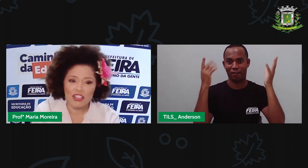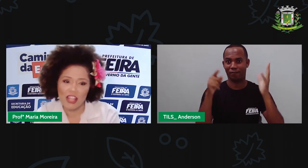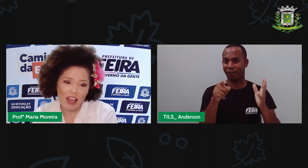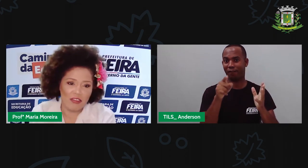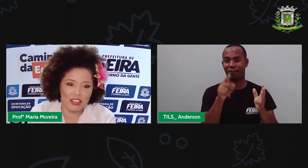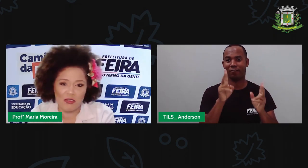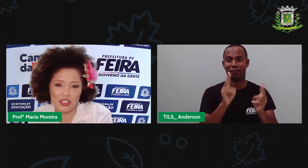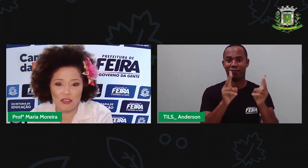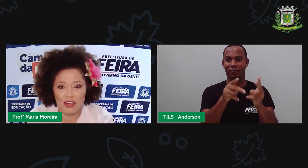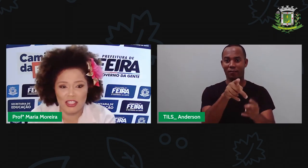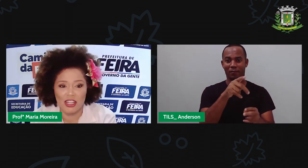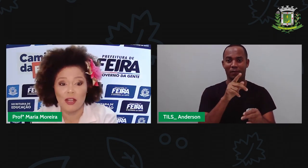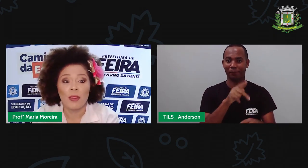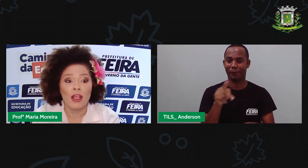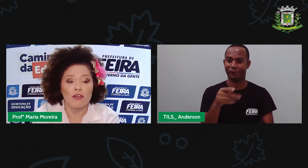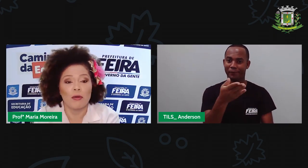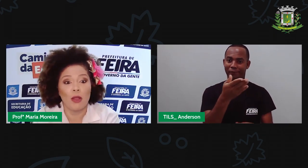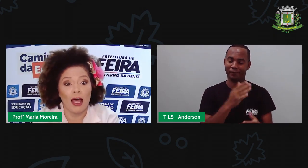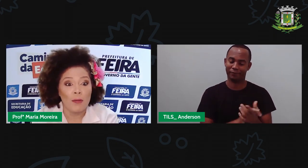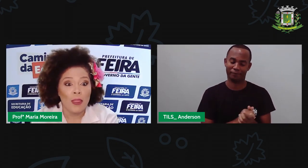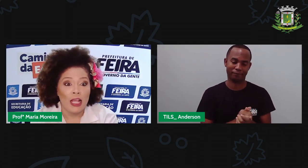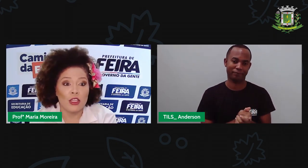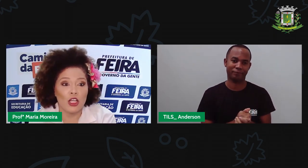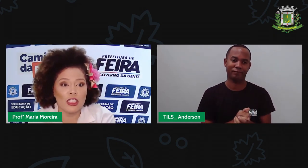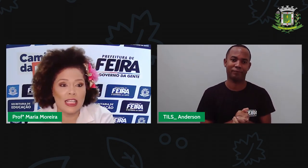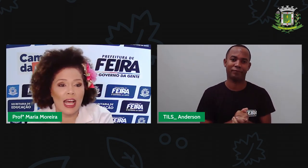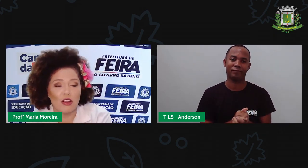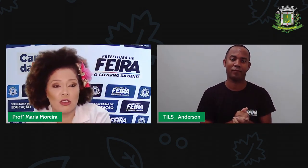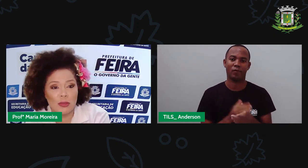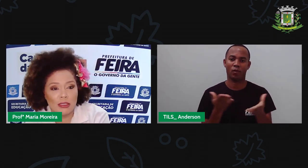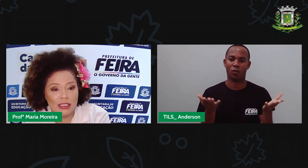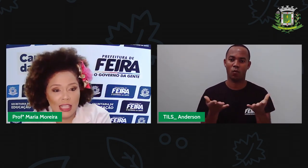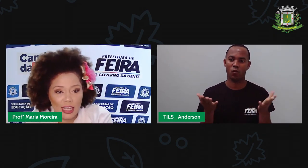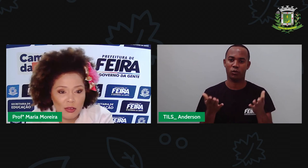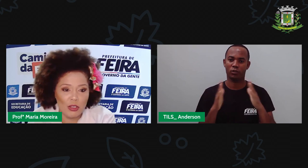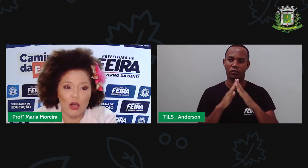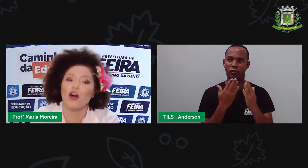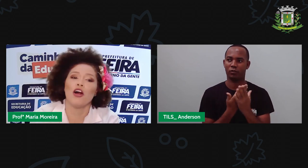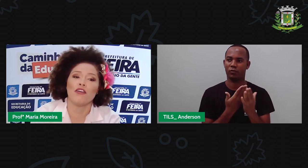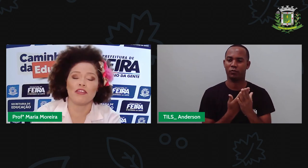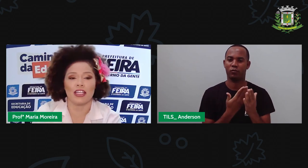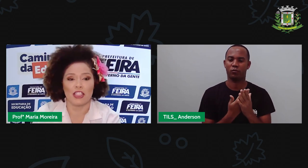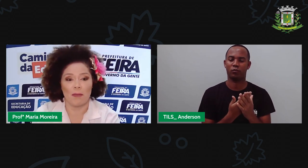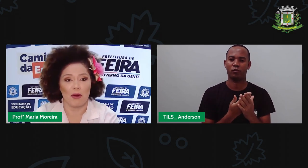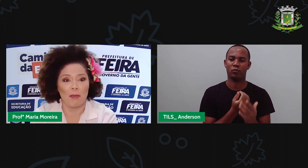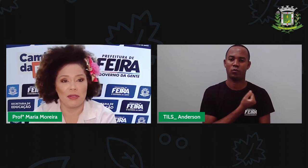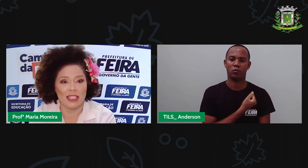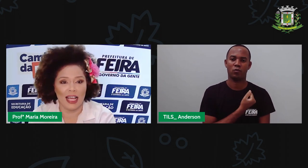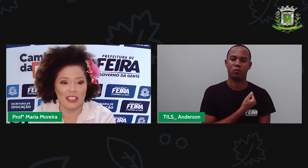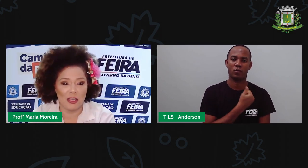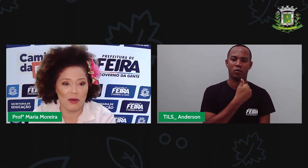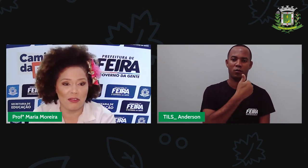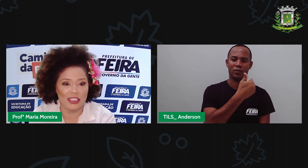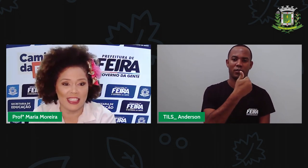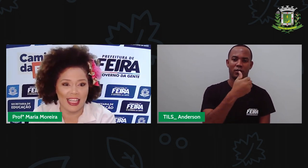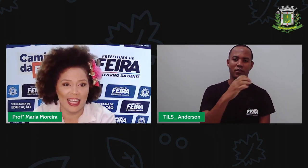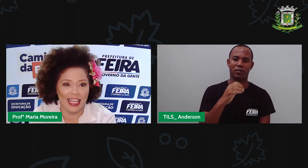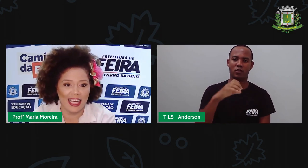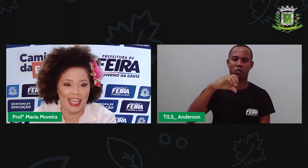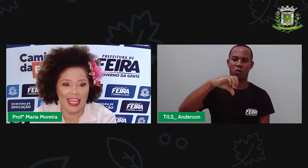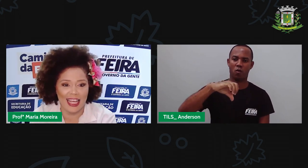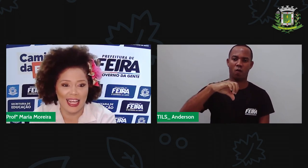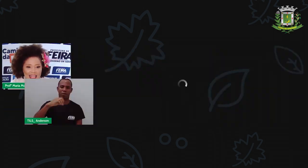festa, festa, festa, festa, festa. Vamos lá. Nossa aula de número 109, deixa eu abrir o slide aqui para vocês,